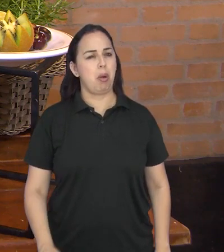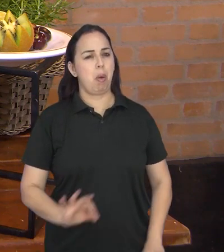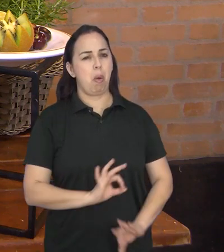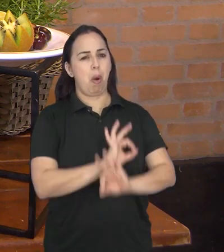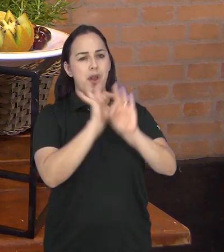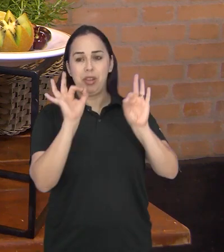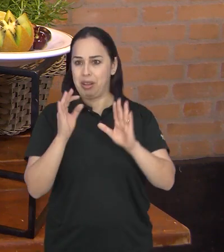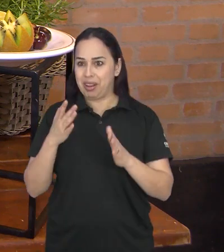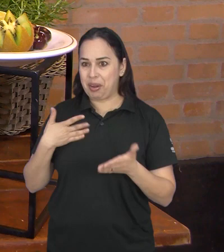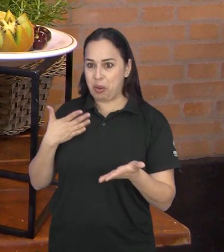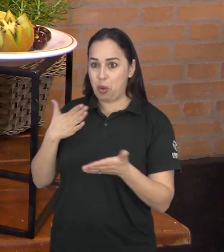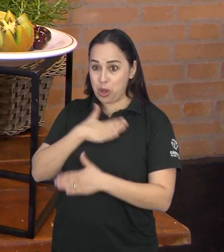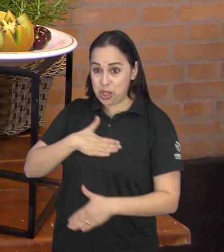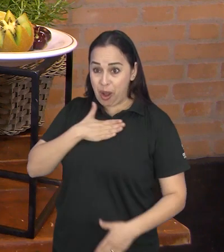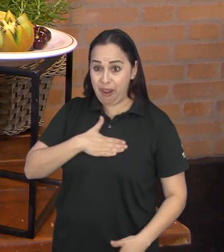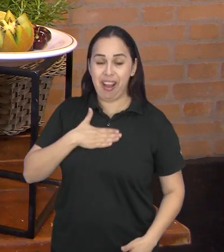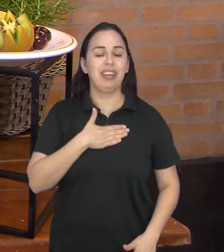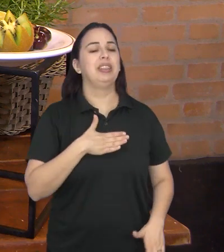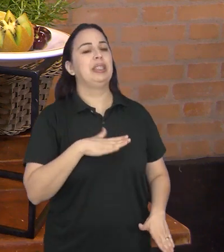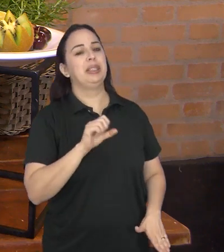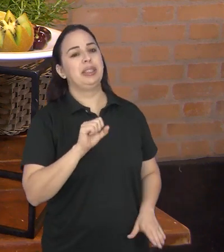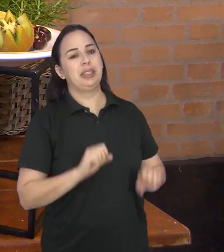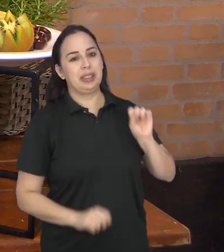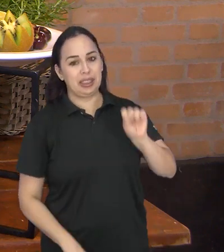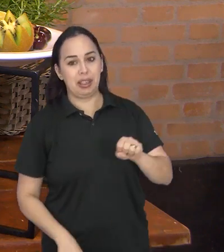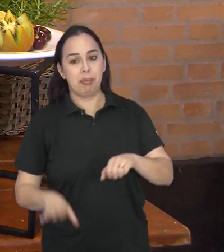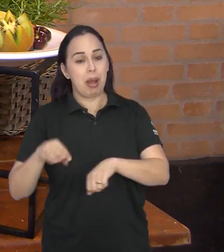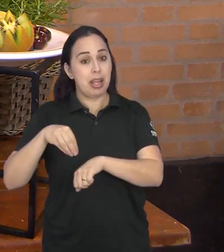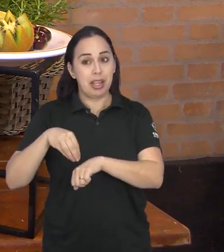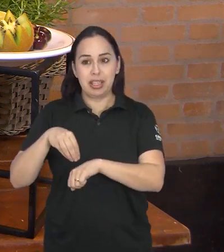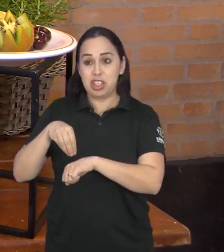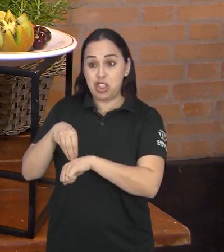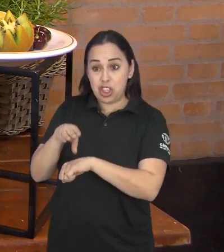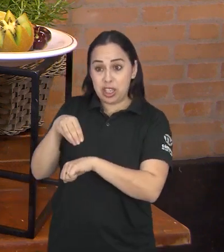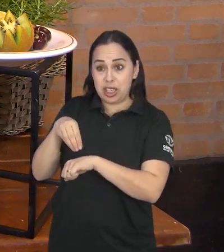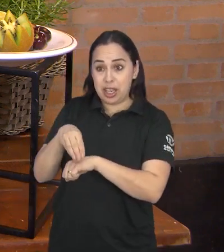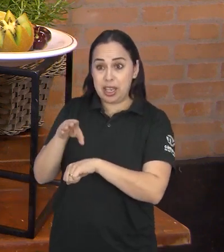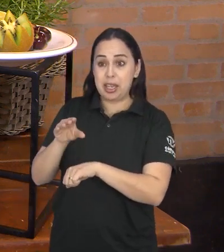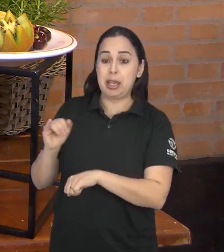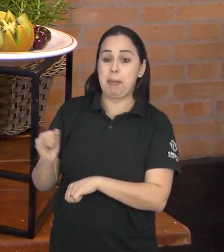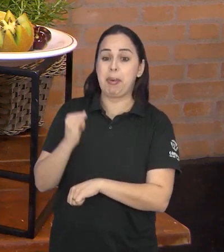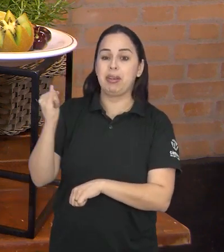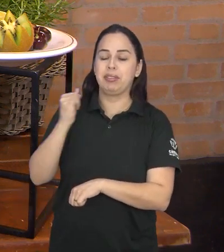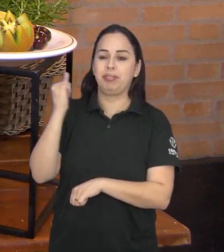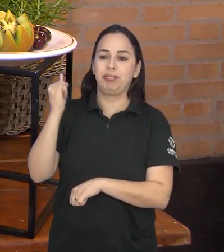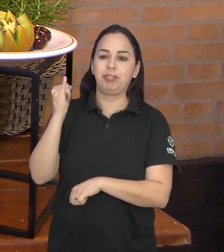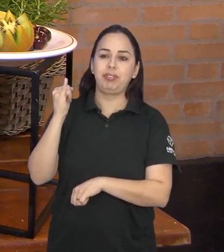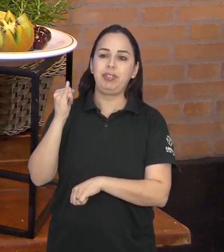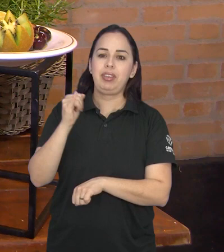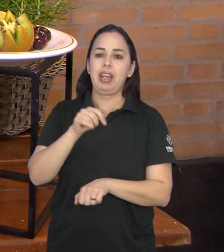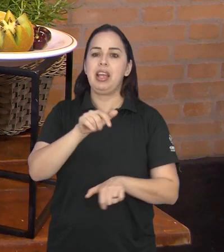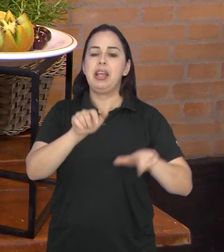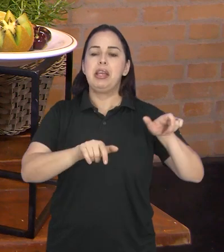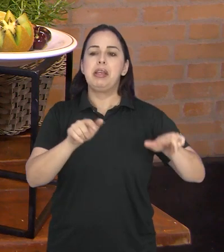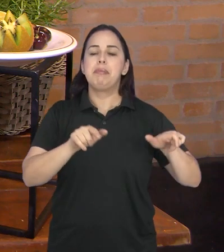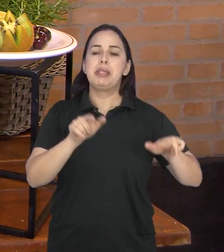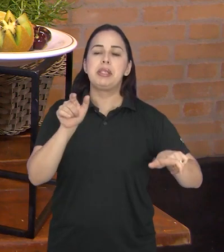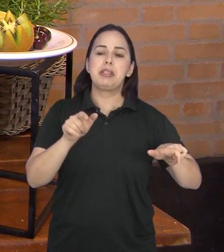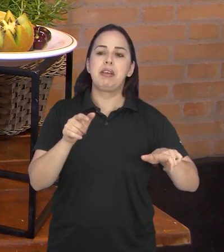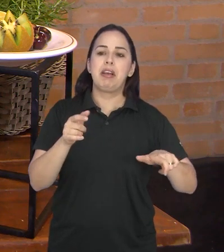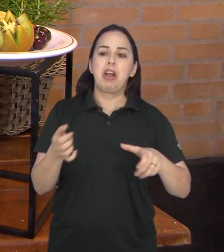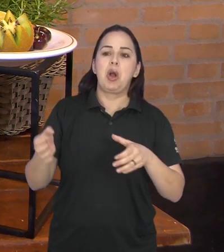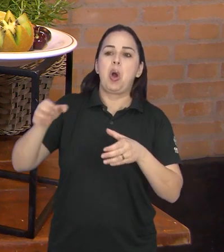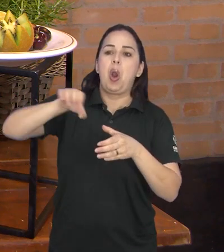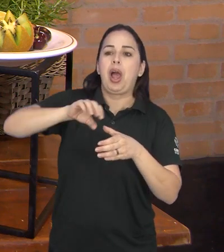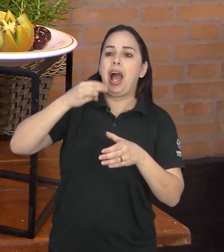Muito bom! Aprovado? Aprovadíssimo! Gente, uma dica importante, às vezes as pessoas falam, ah, mas não pode